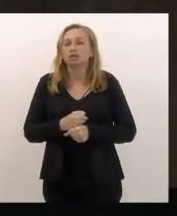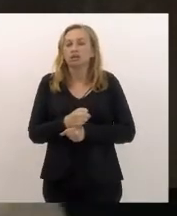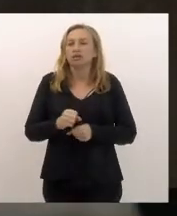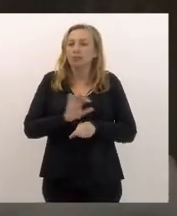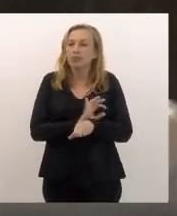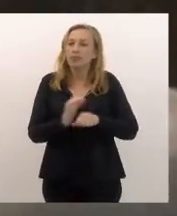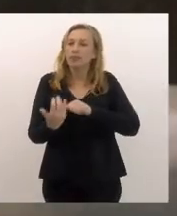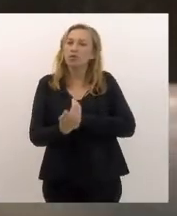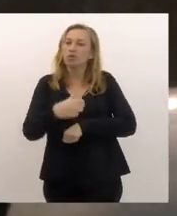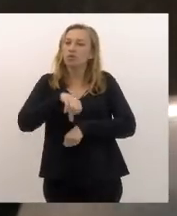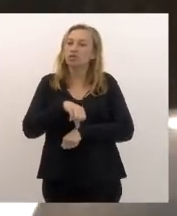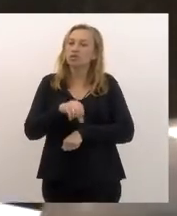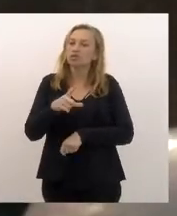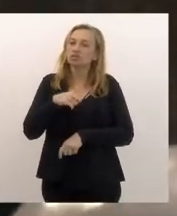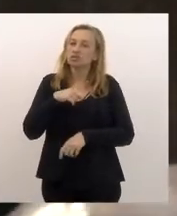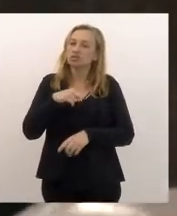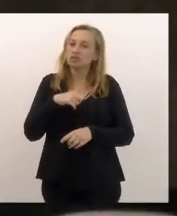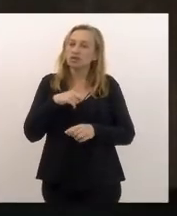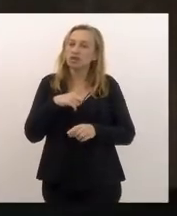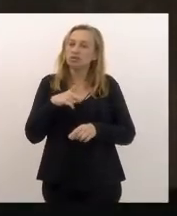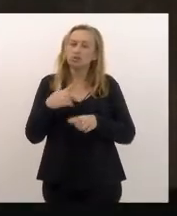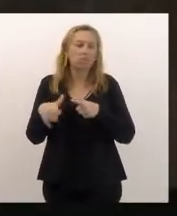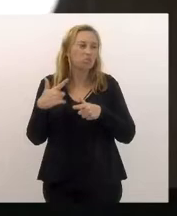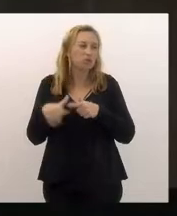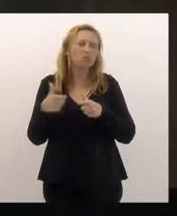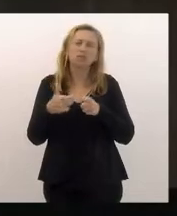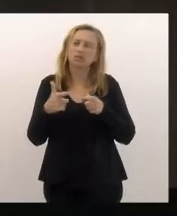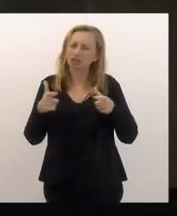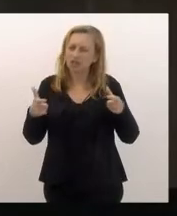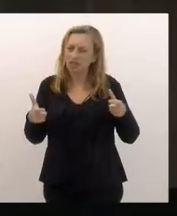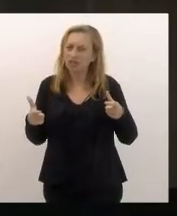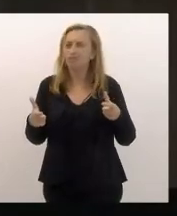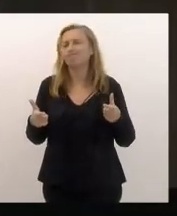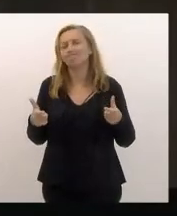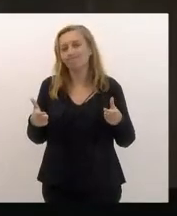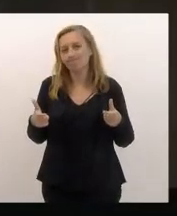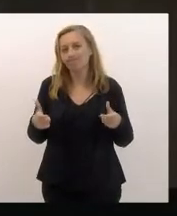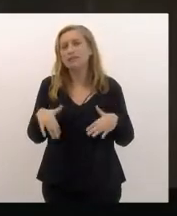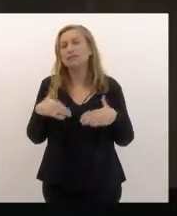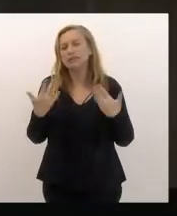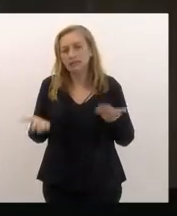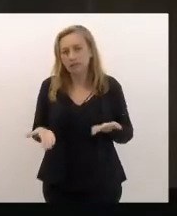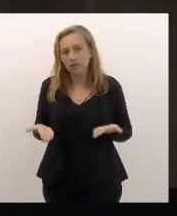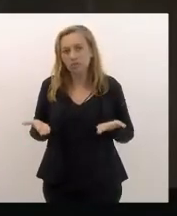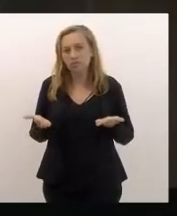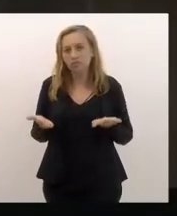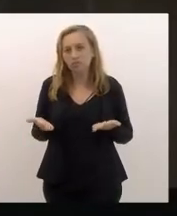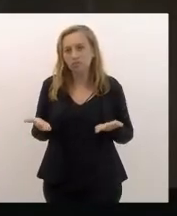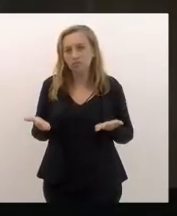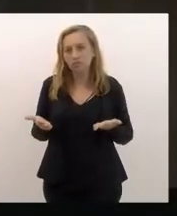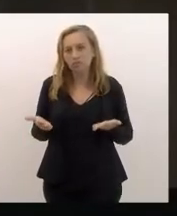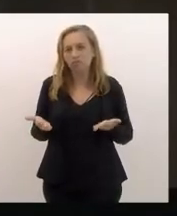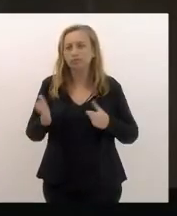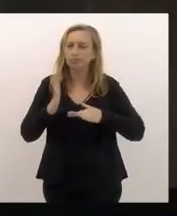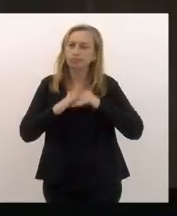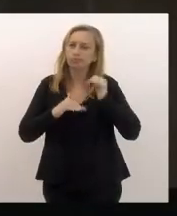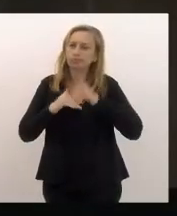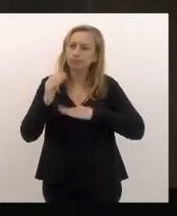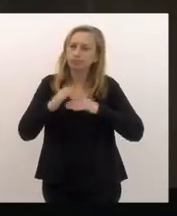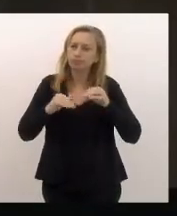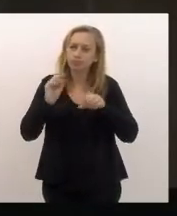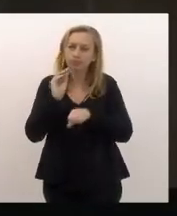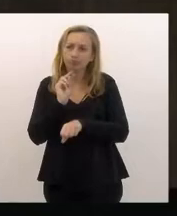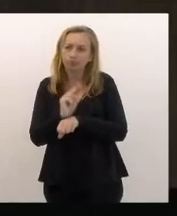Covid, tiveram um enfrentamento muito grande, um desgaste muito grande. Então, seria os profissionais da